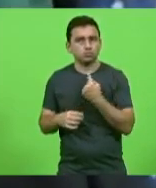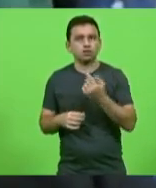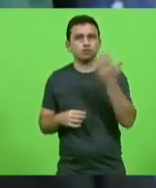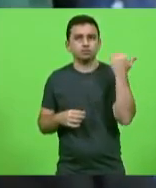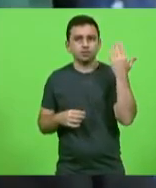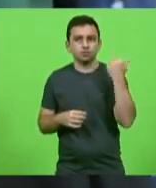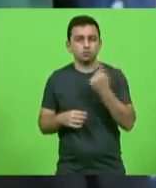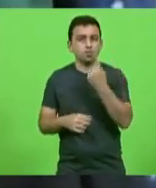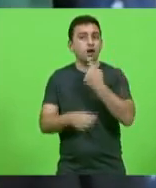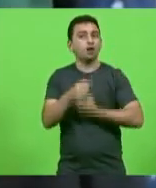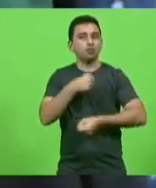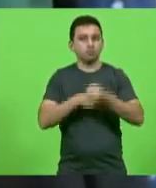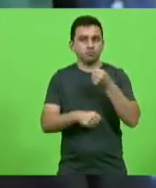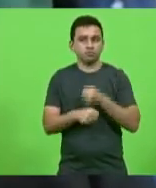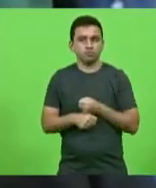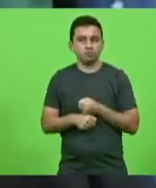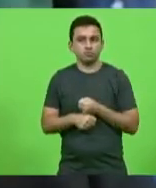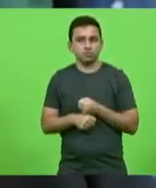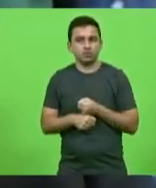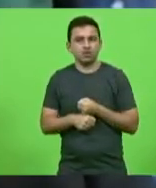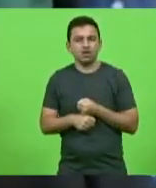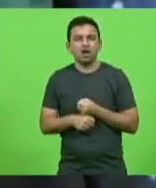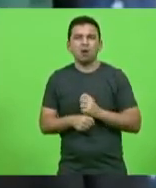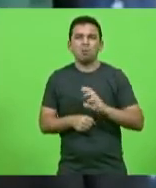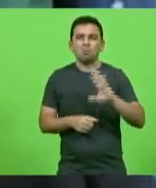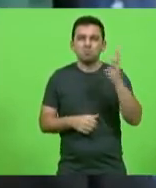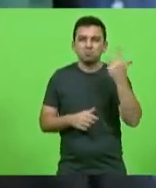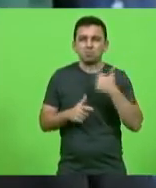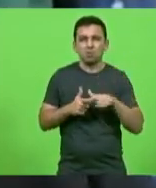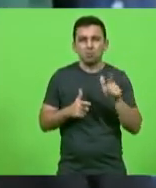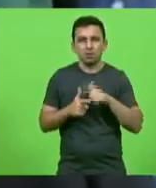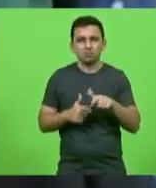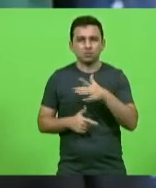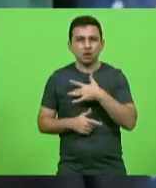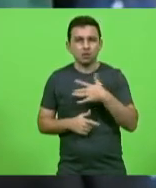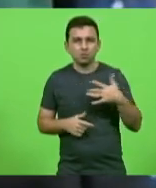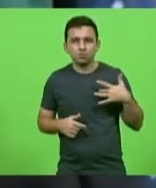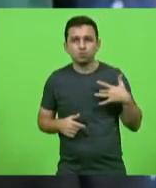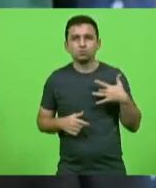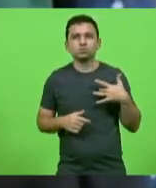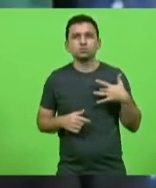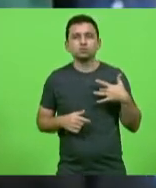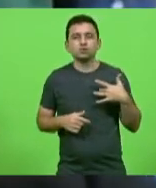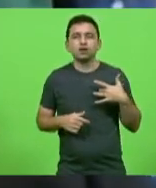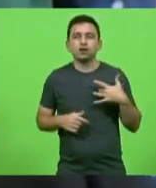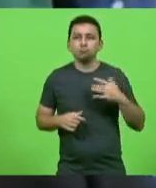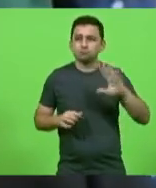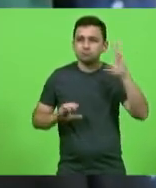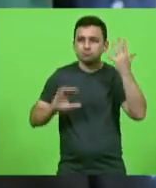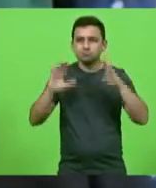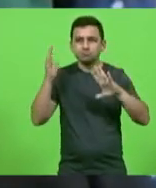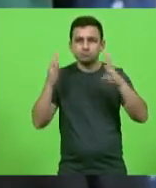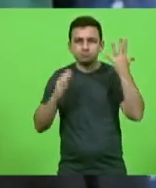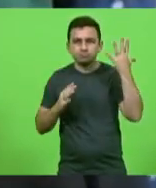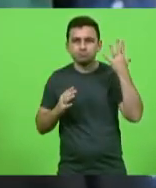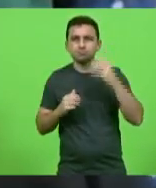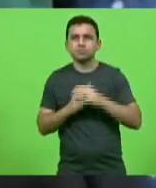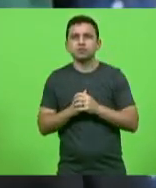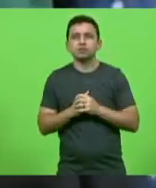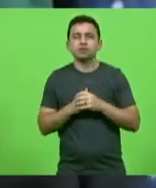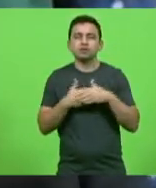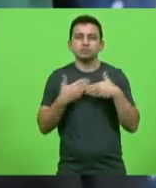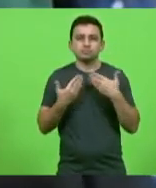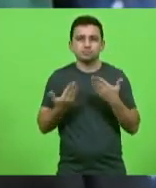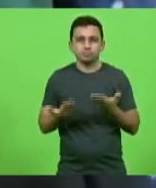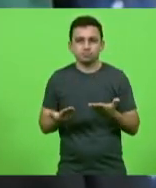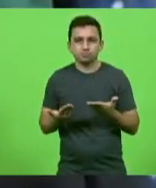há pelo menos um ano houve uma crise Sanitária de saúde sempre presidentes resina que inviabilizou adoção